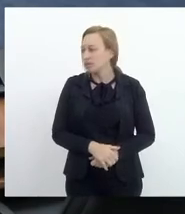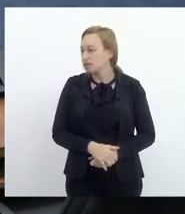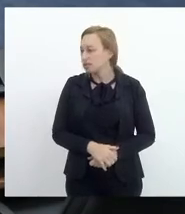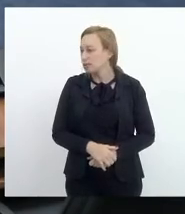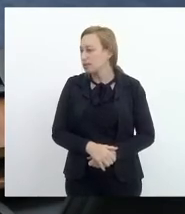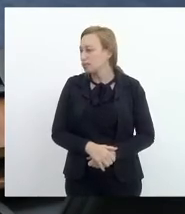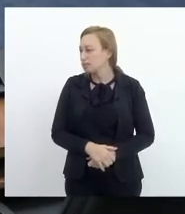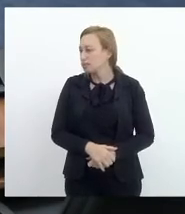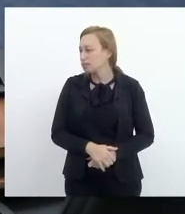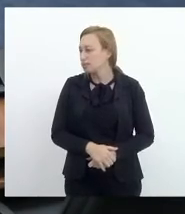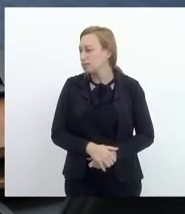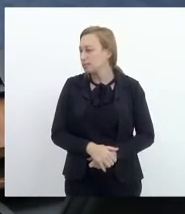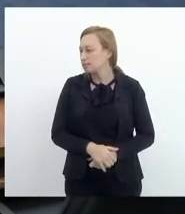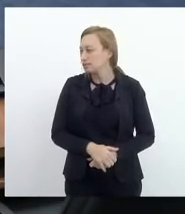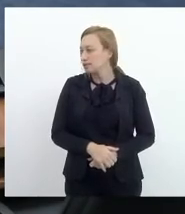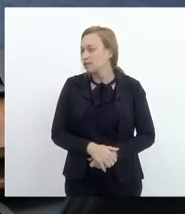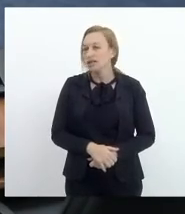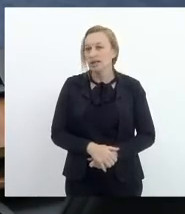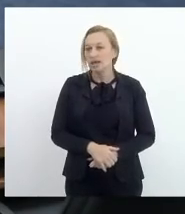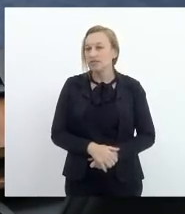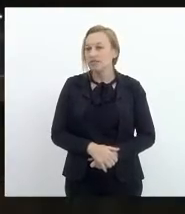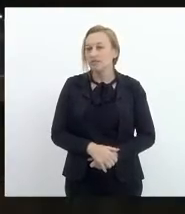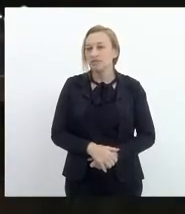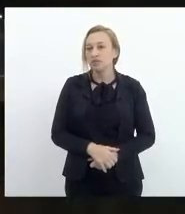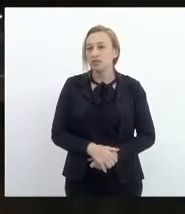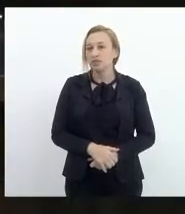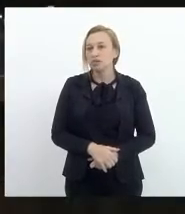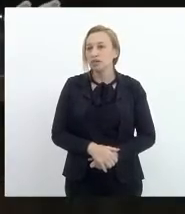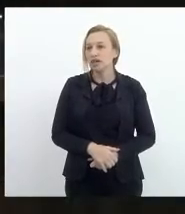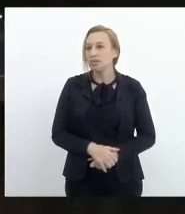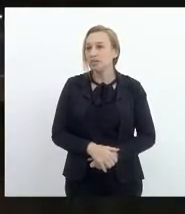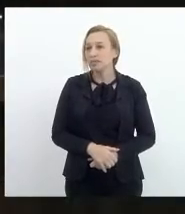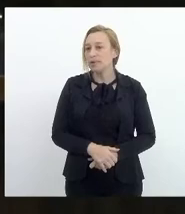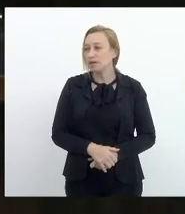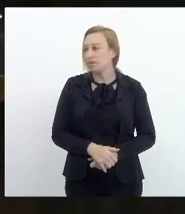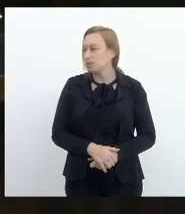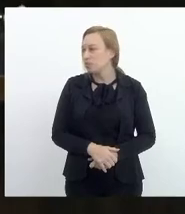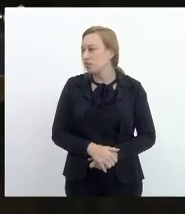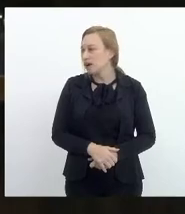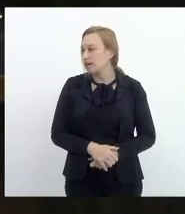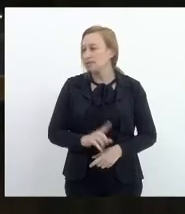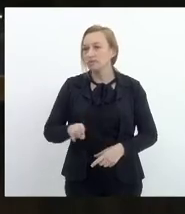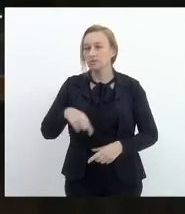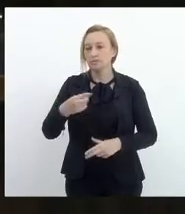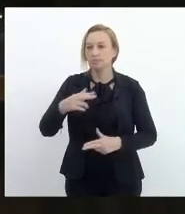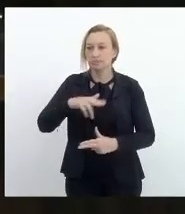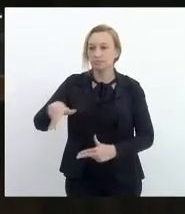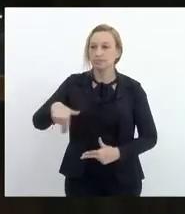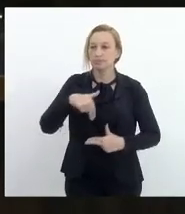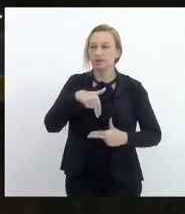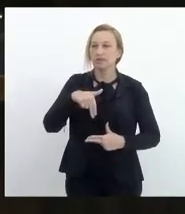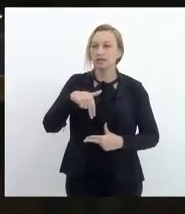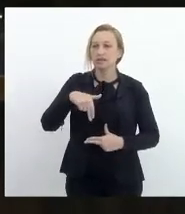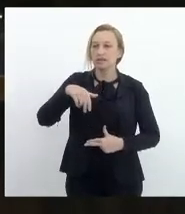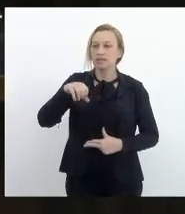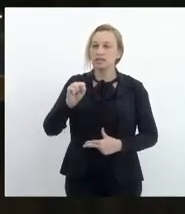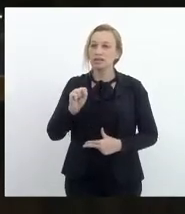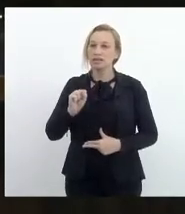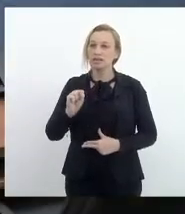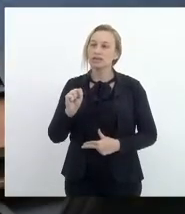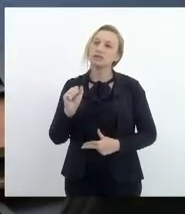E aí o próximo da dor escrito Deputado Samuel Malafaia